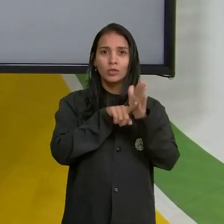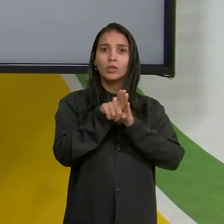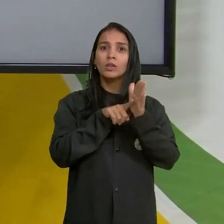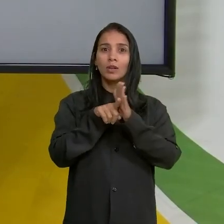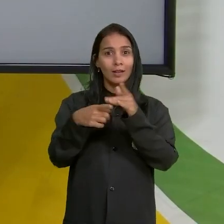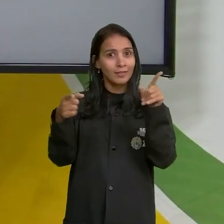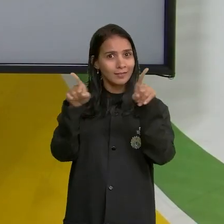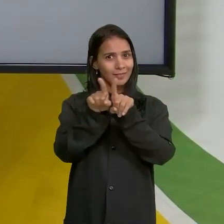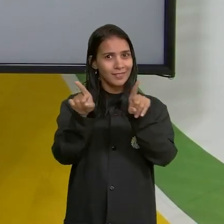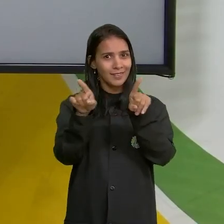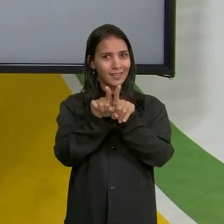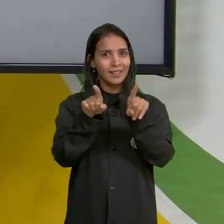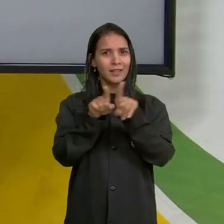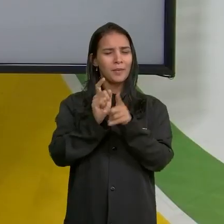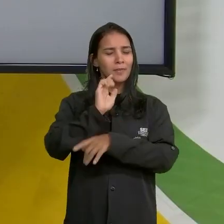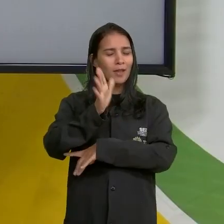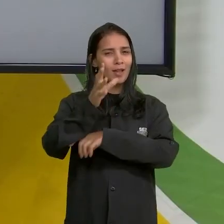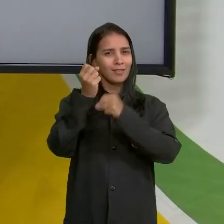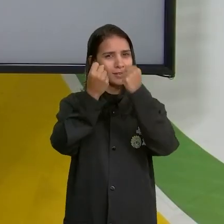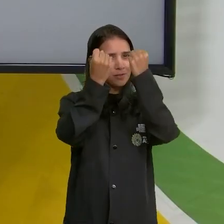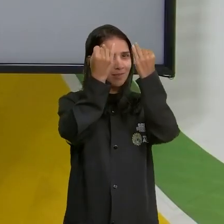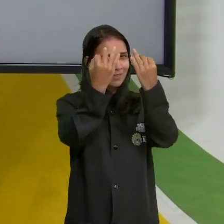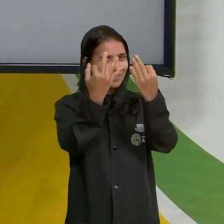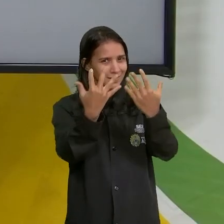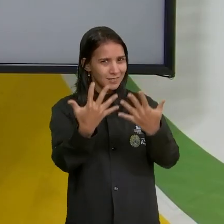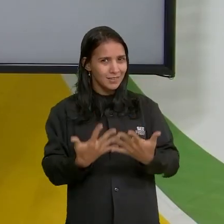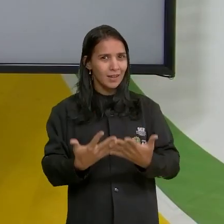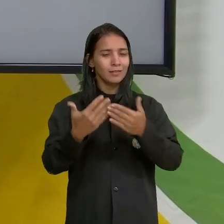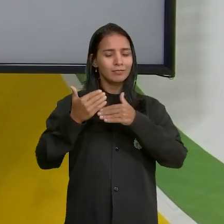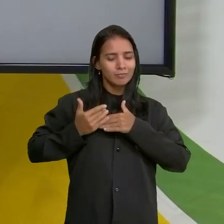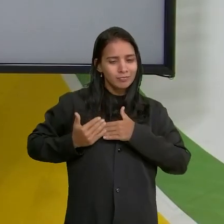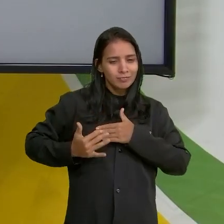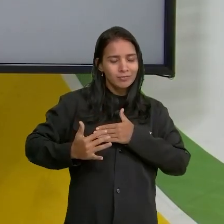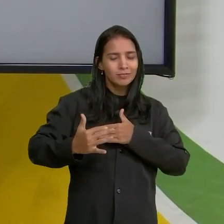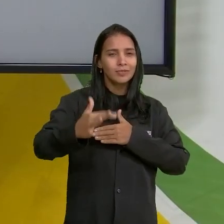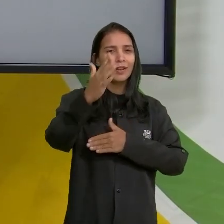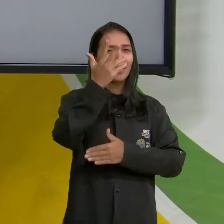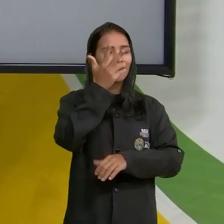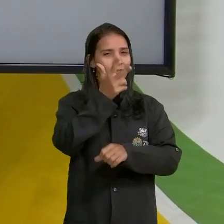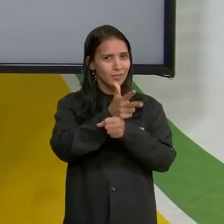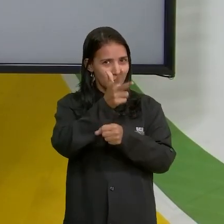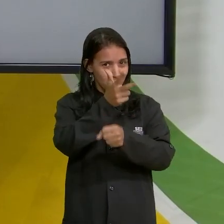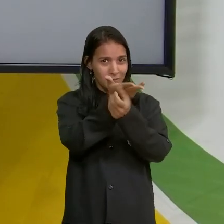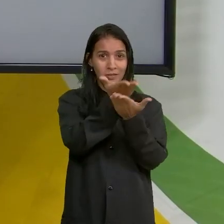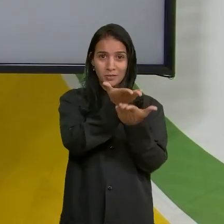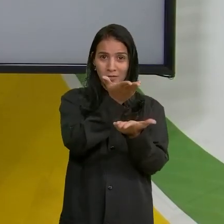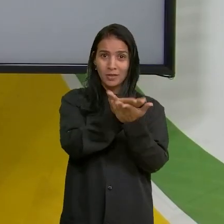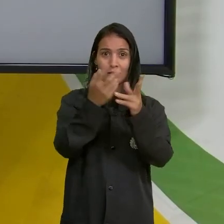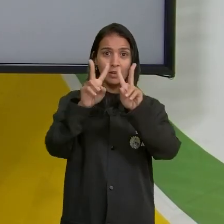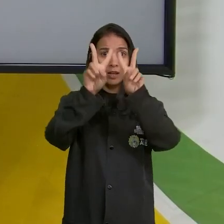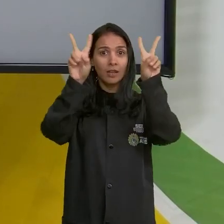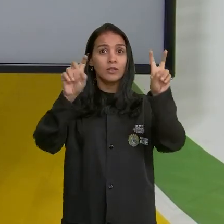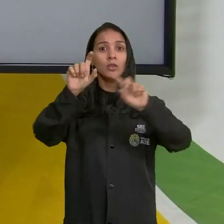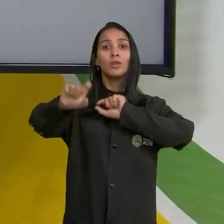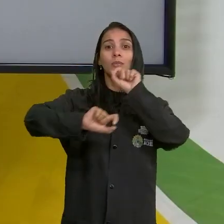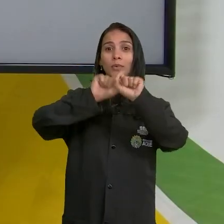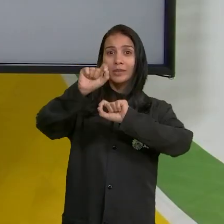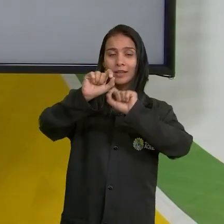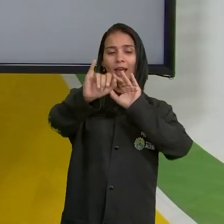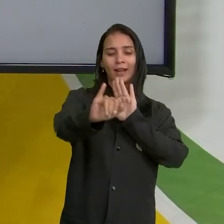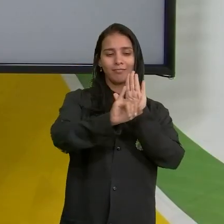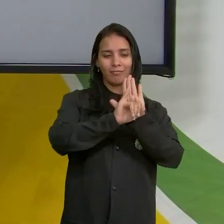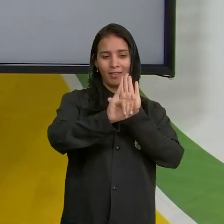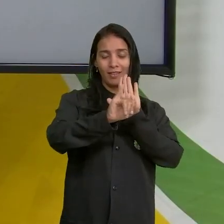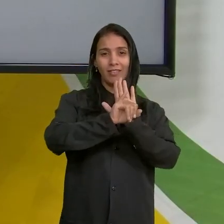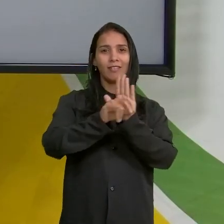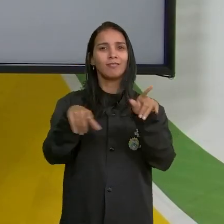estarei abordando com vocês ao longo dessa videoaula, trata a respeito da